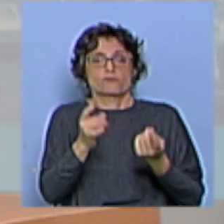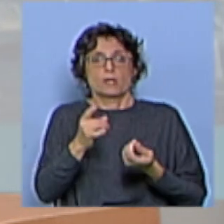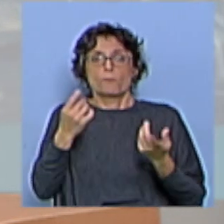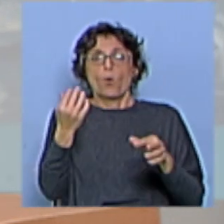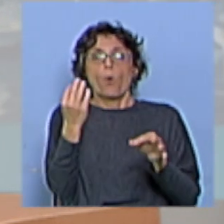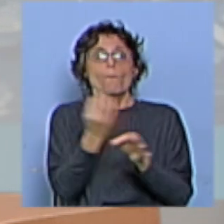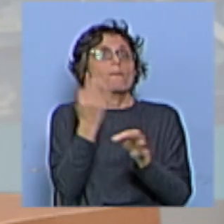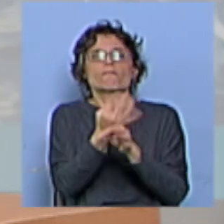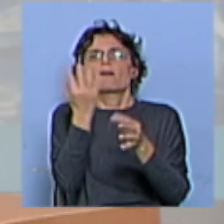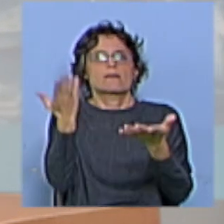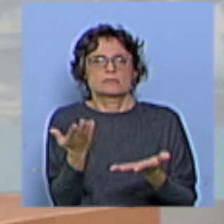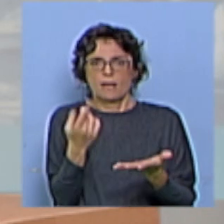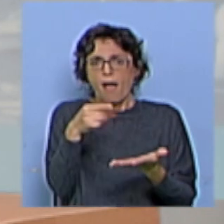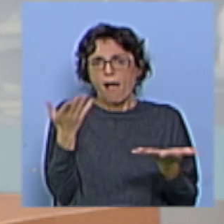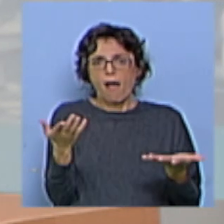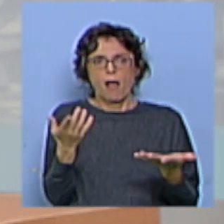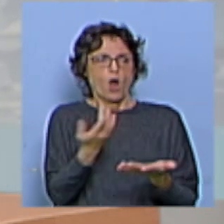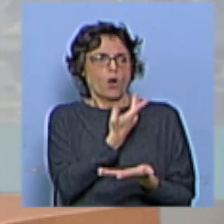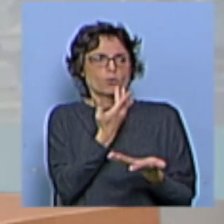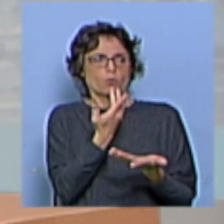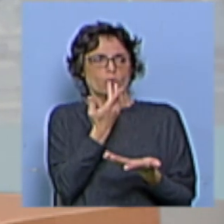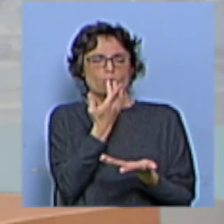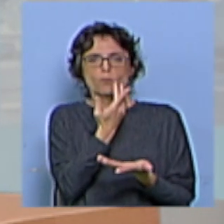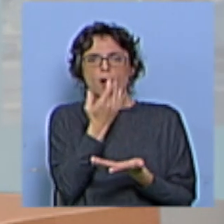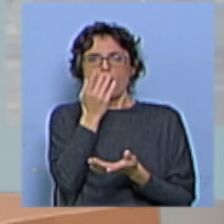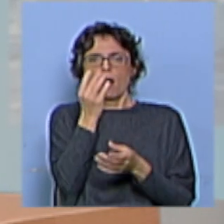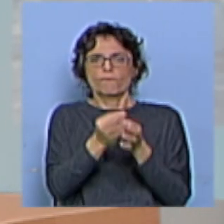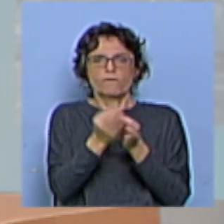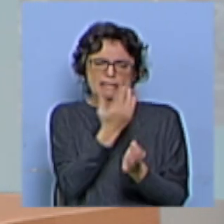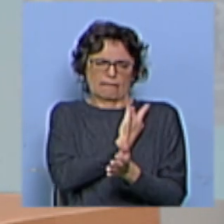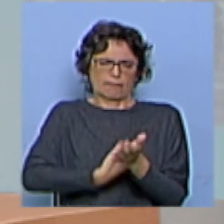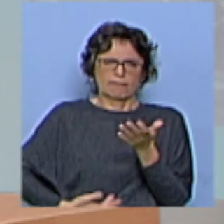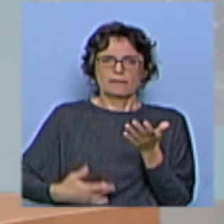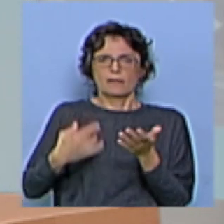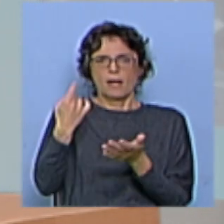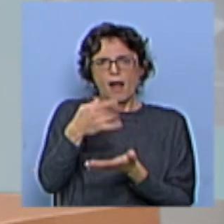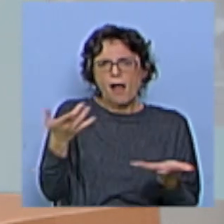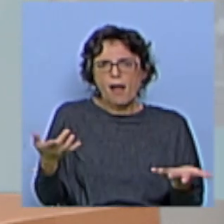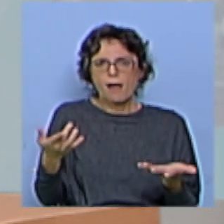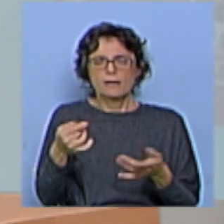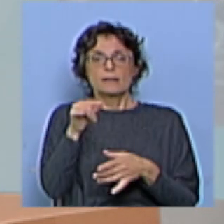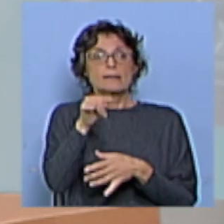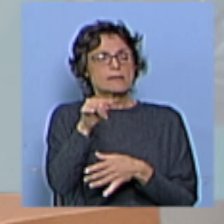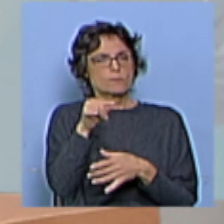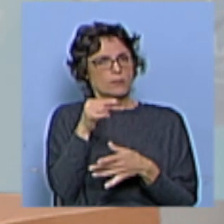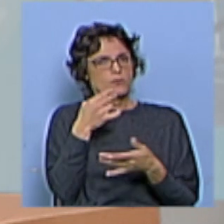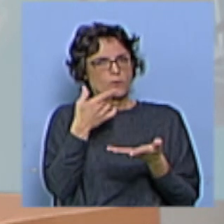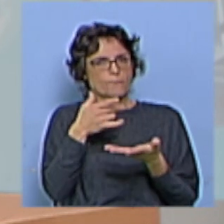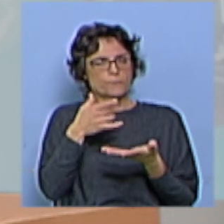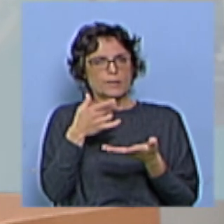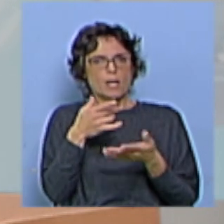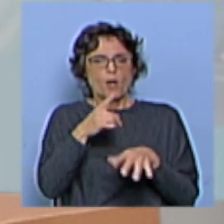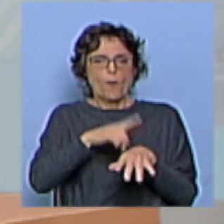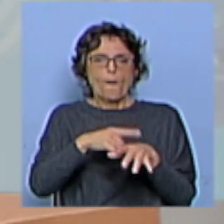determinada tradição numa dada época ou numa determinada altura e, portanto, são realidades que não se